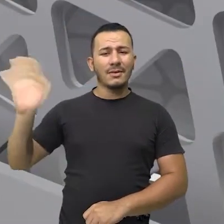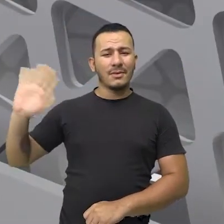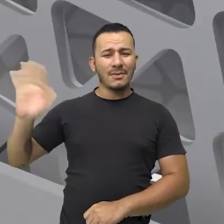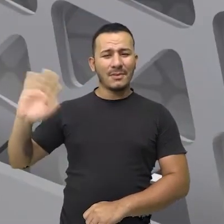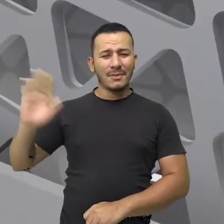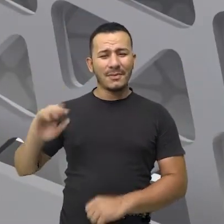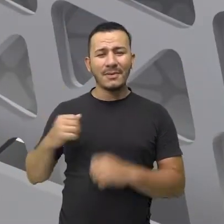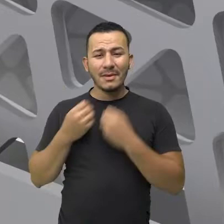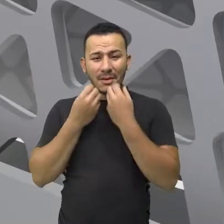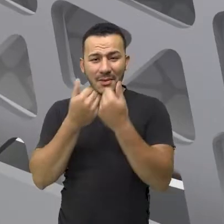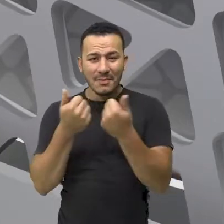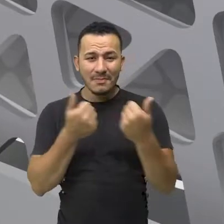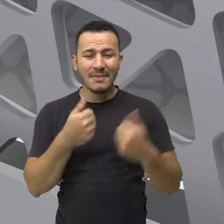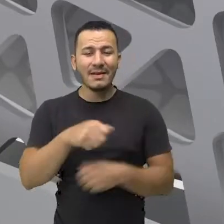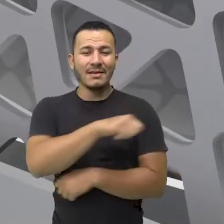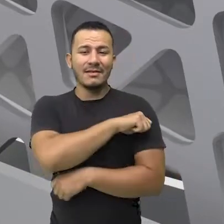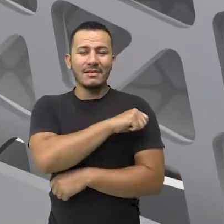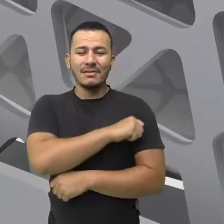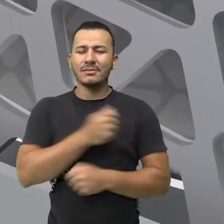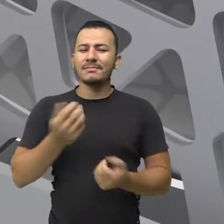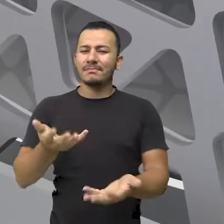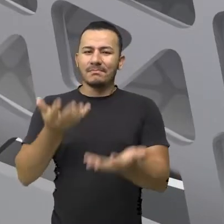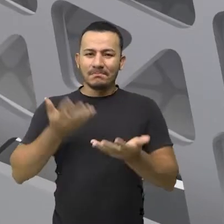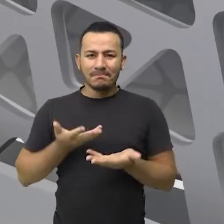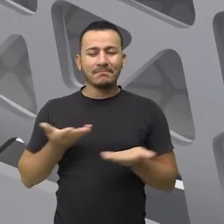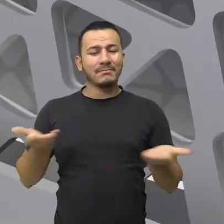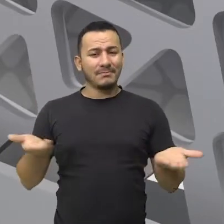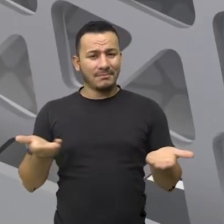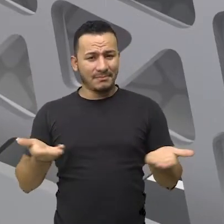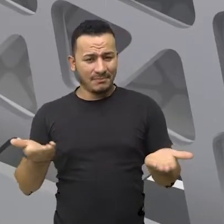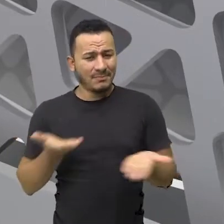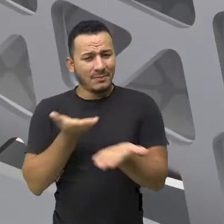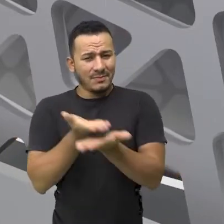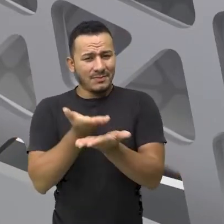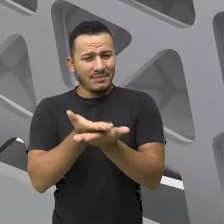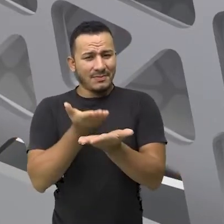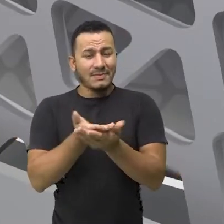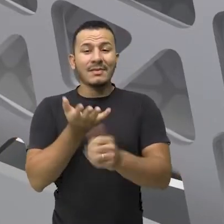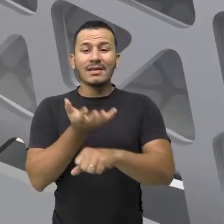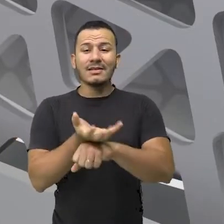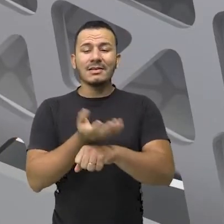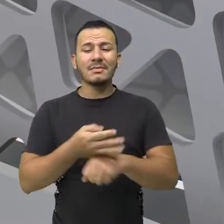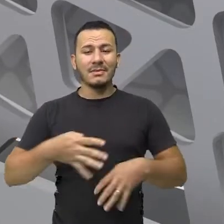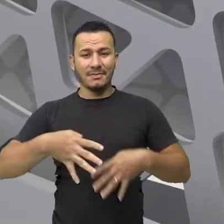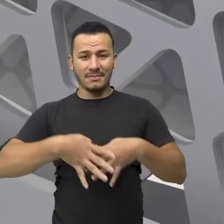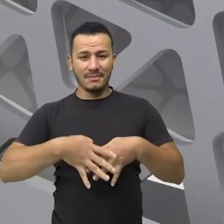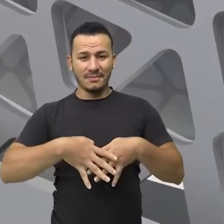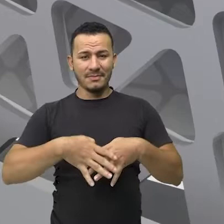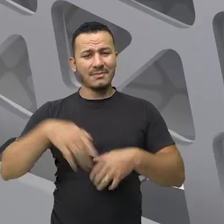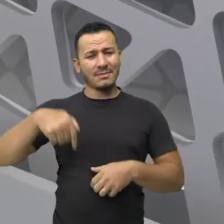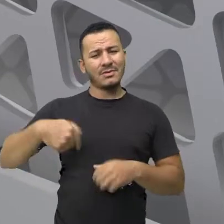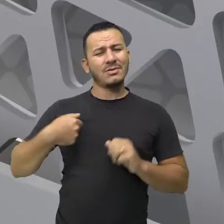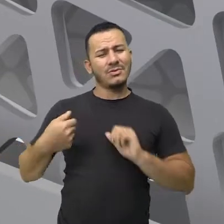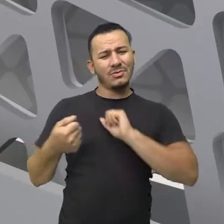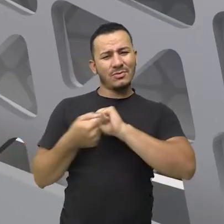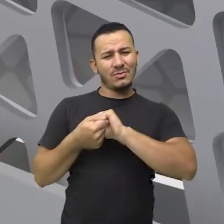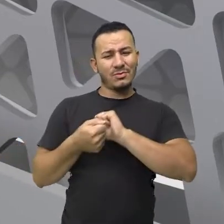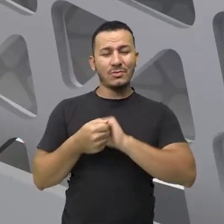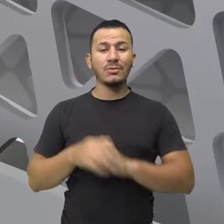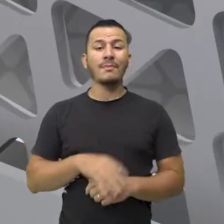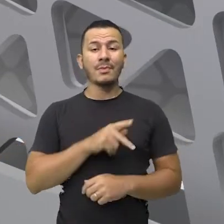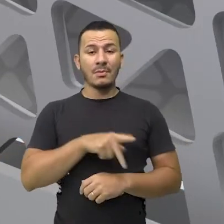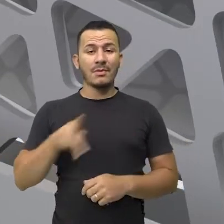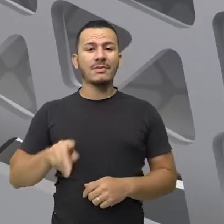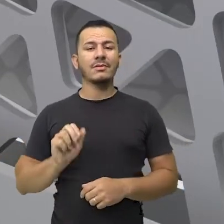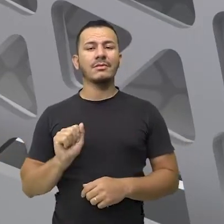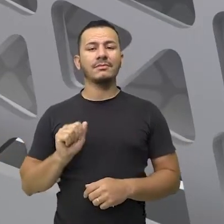Olá, meus queridos alunos, sejam todos muito bem-vindos para mais uma aula de matemática, aqui comigo,